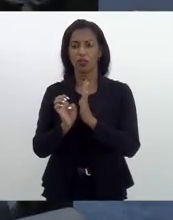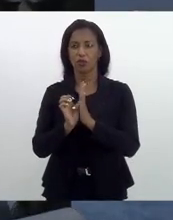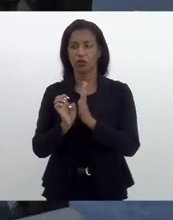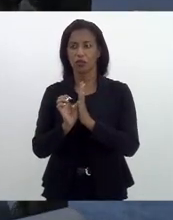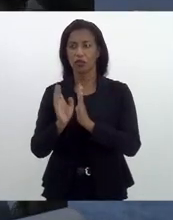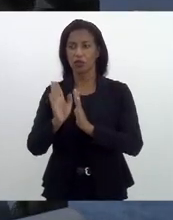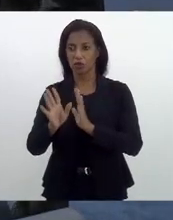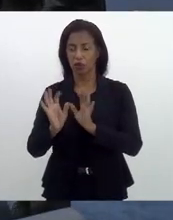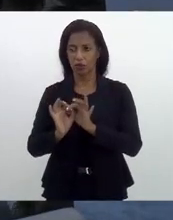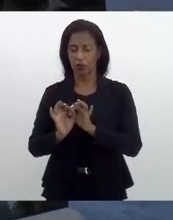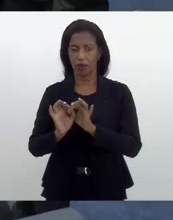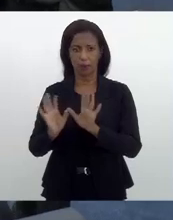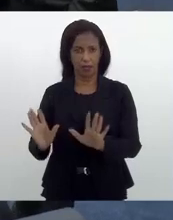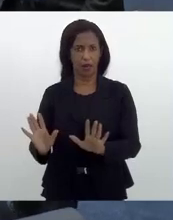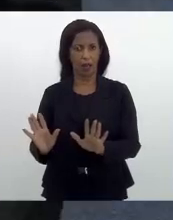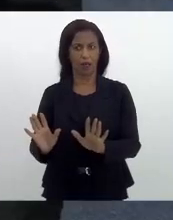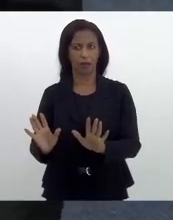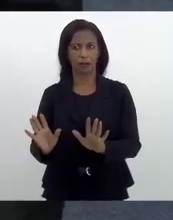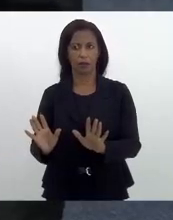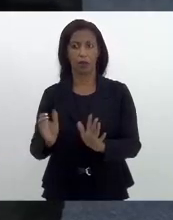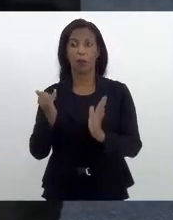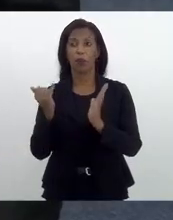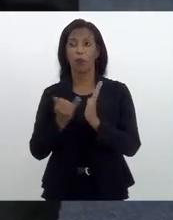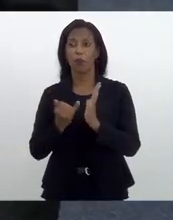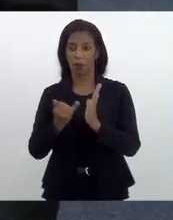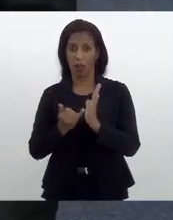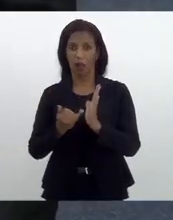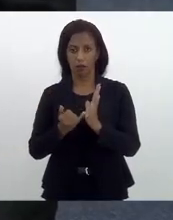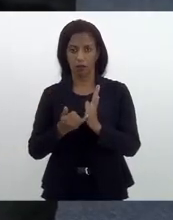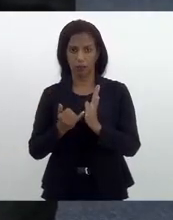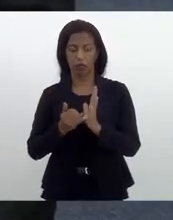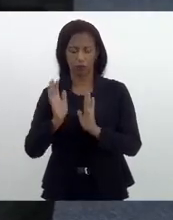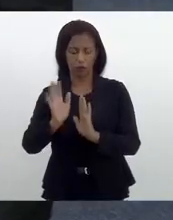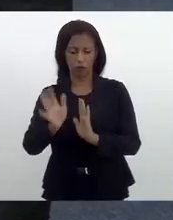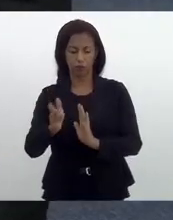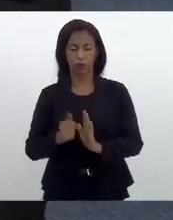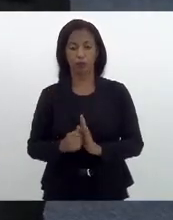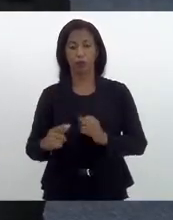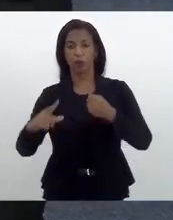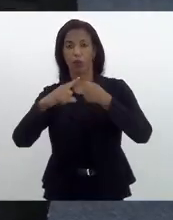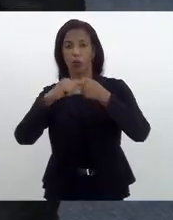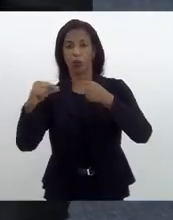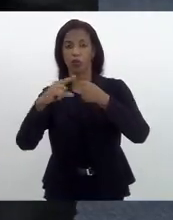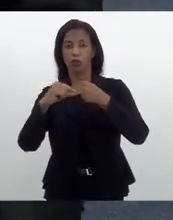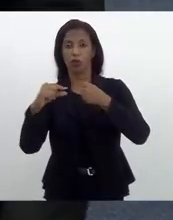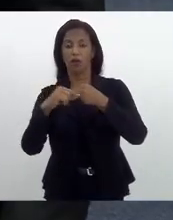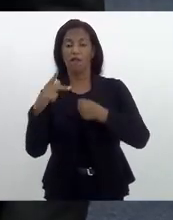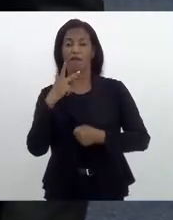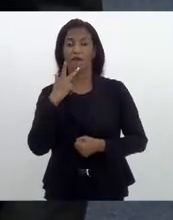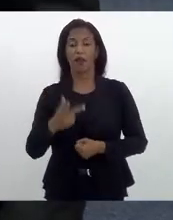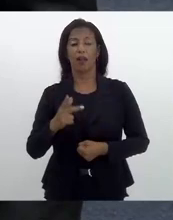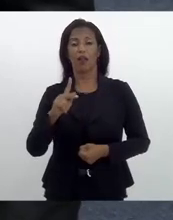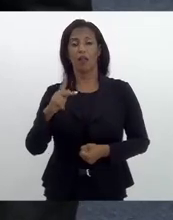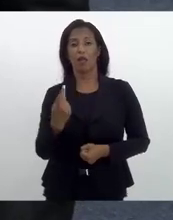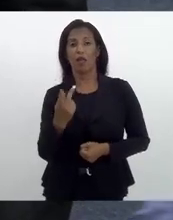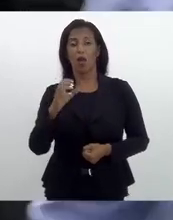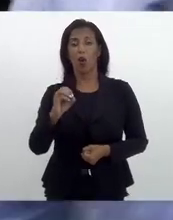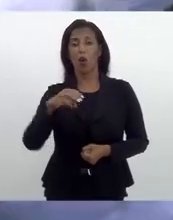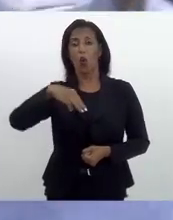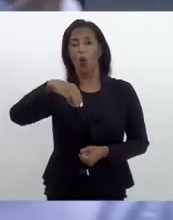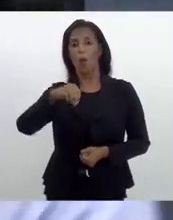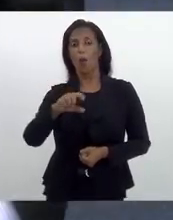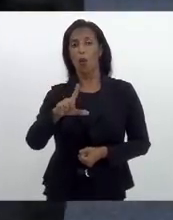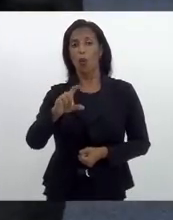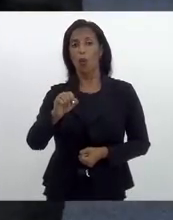já foi até liberado, mas o que o artigo... Publicado. Já foi publicado. O o artigo diz é a homologação. Não, acho que tem que ser o